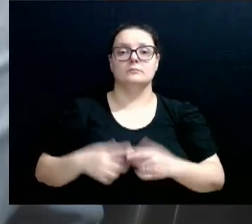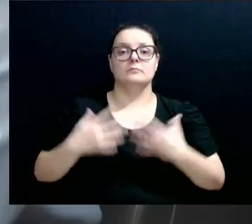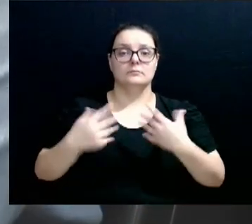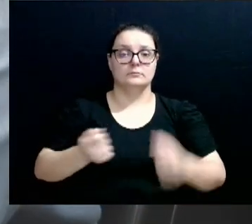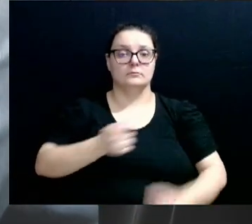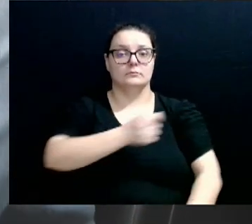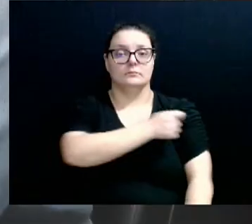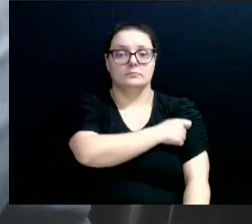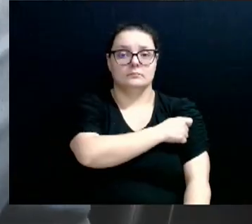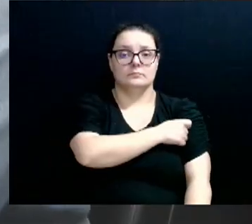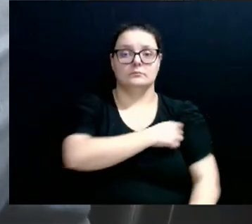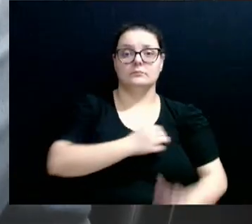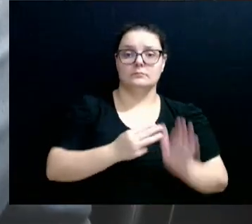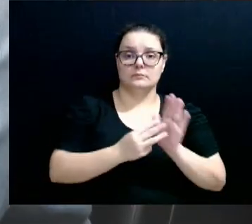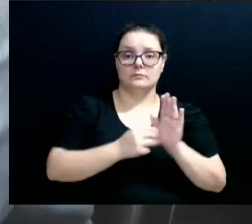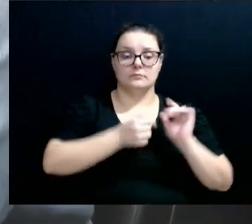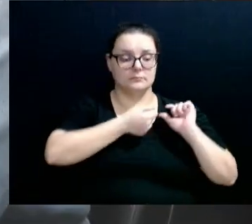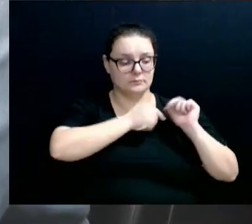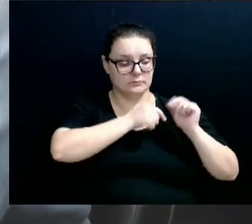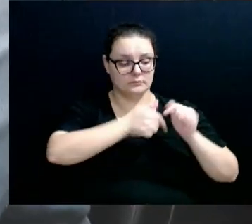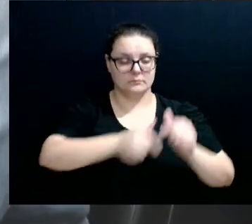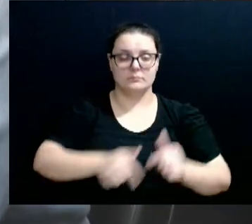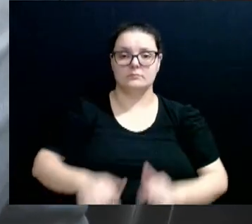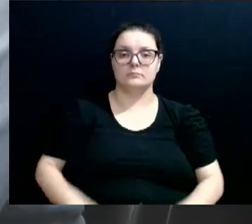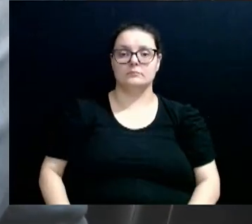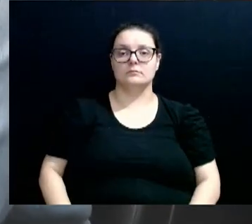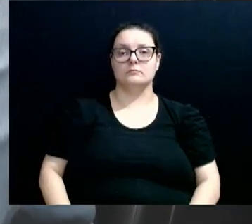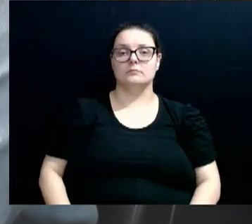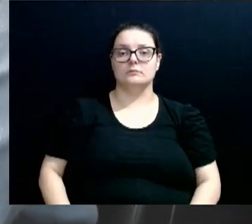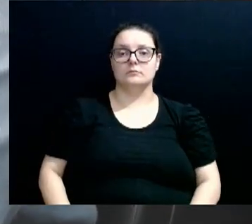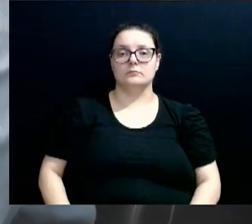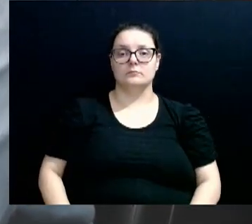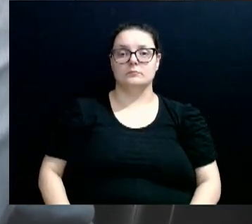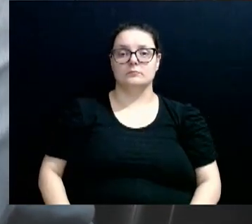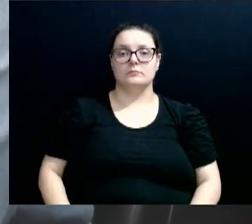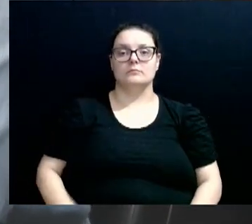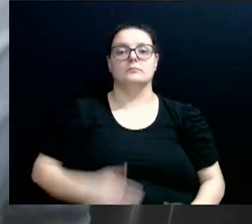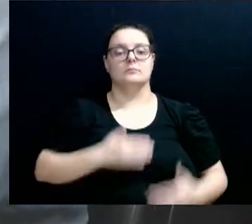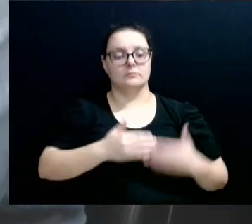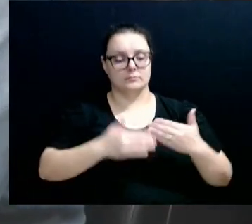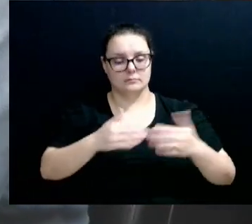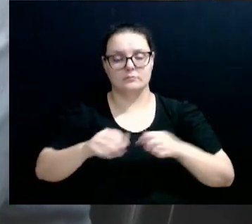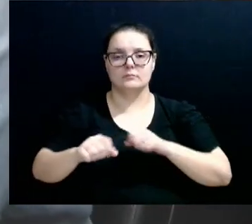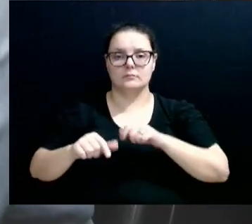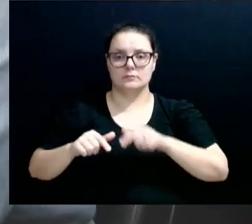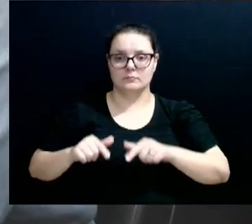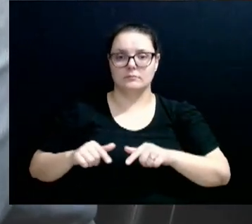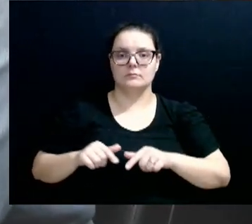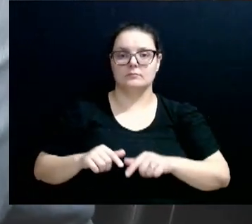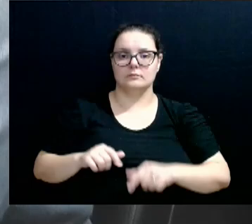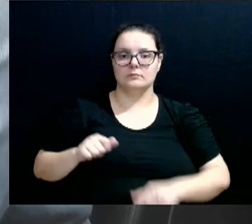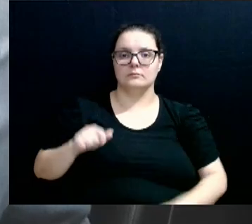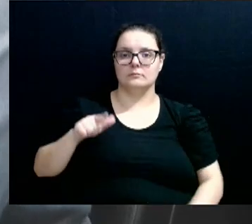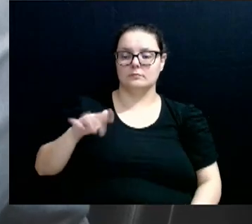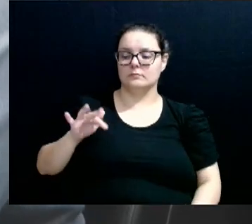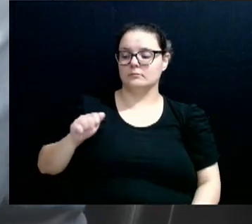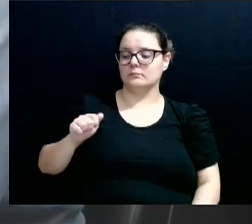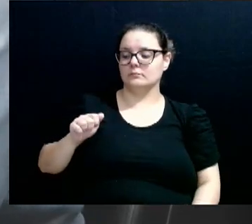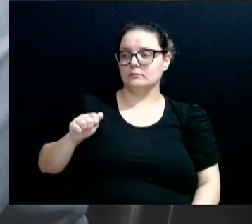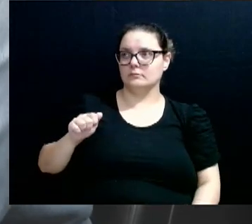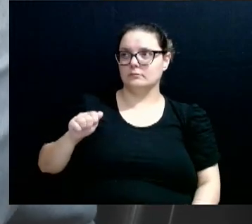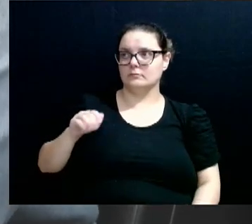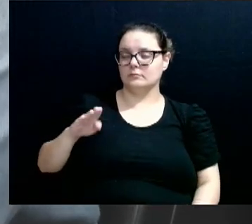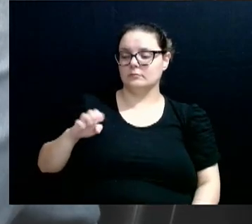metodologias tradicionais, né, claro, eu passei por um processo de formação para ser alfabetizador do ponto de vista técnico, mas quando você vai para a